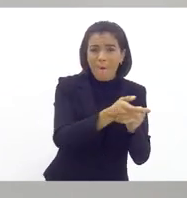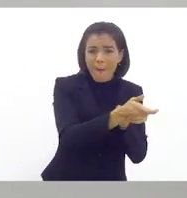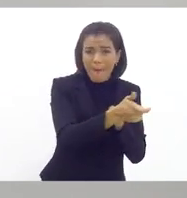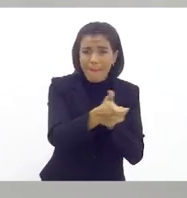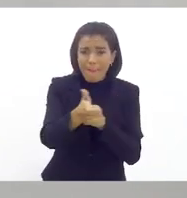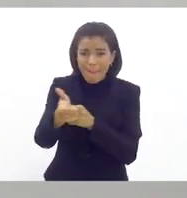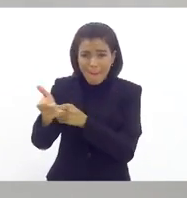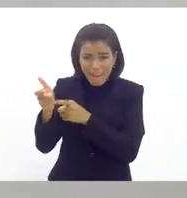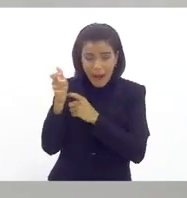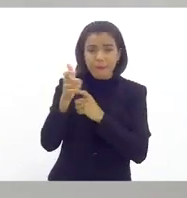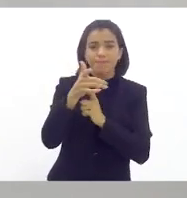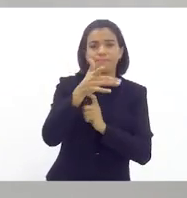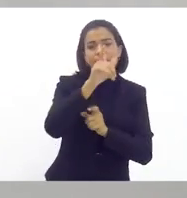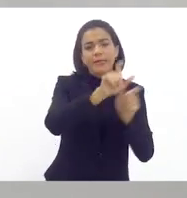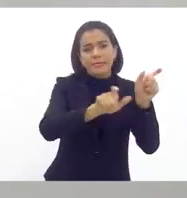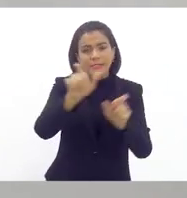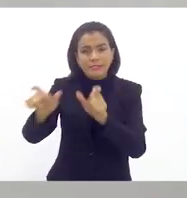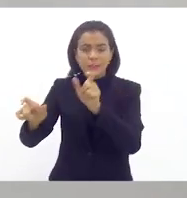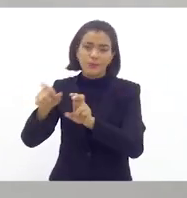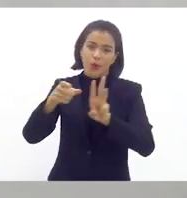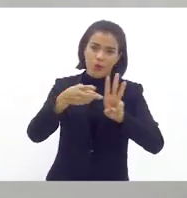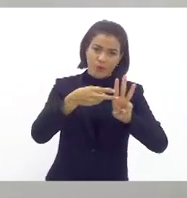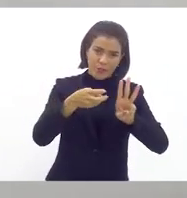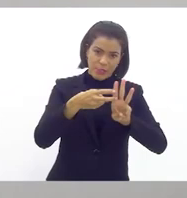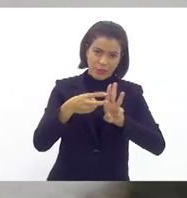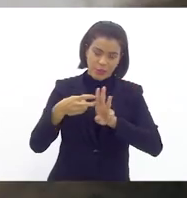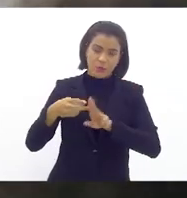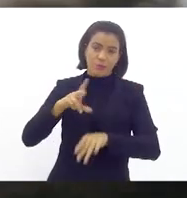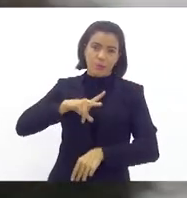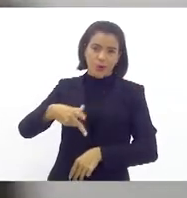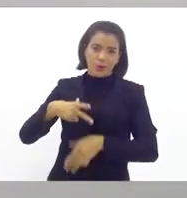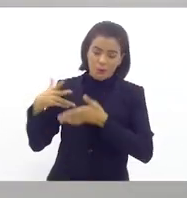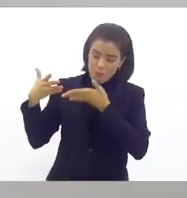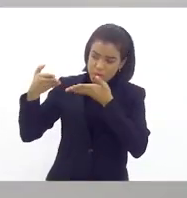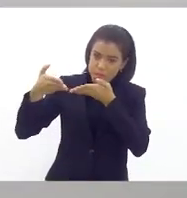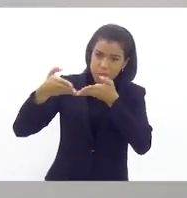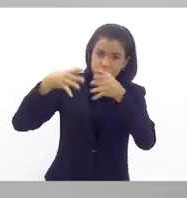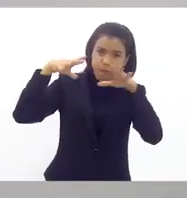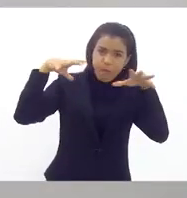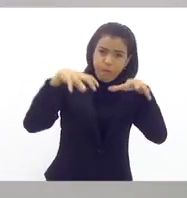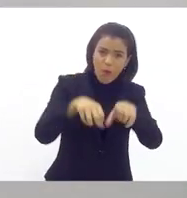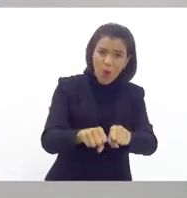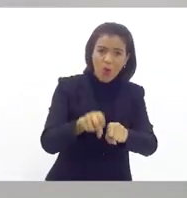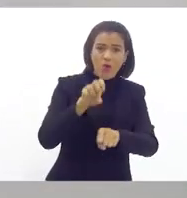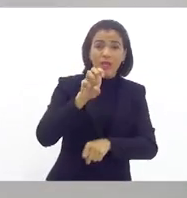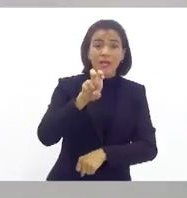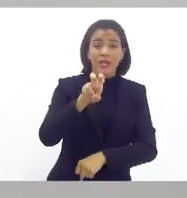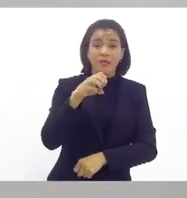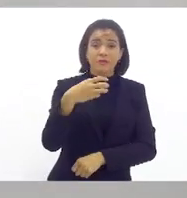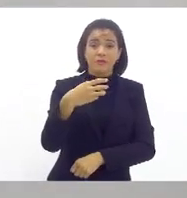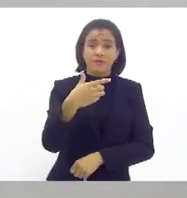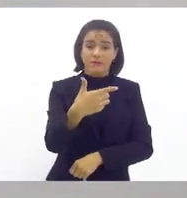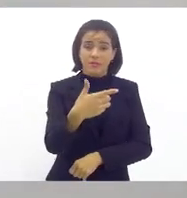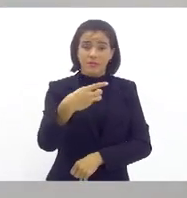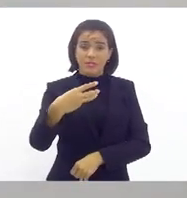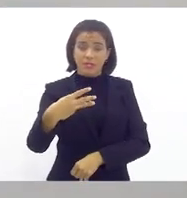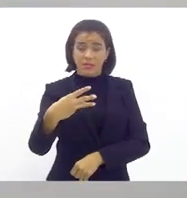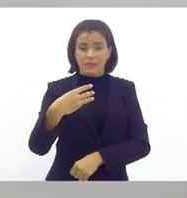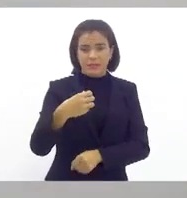Foram 523 anos, desde a chegada dos portugueses até aqui, e, nesses 523 anos, nós tivemos